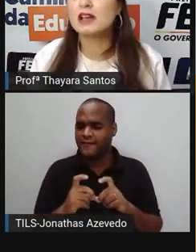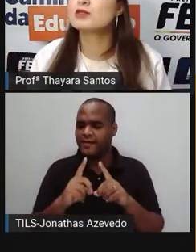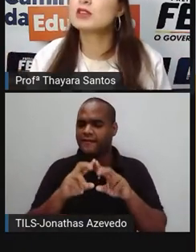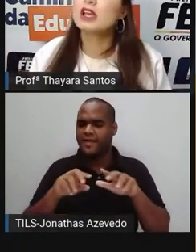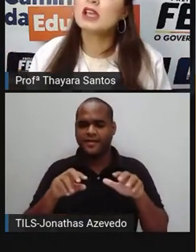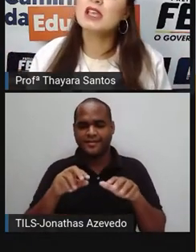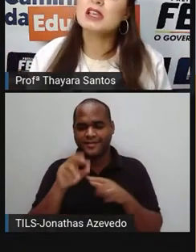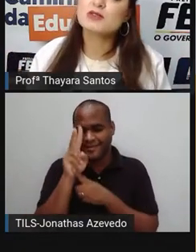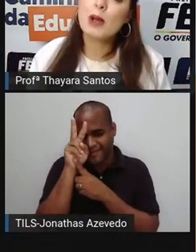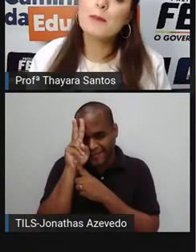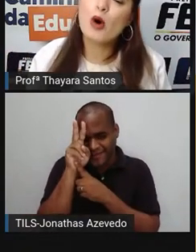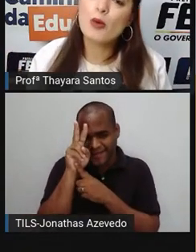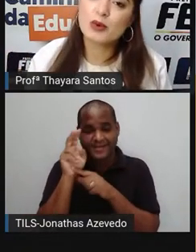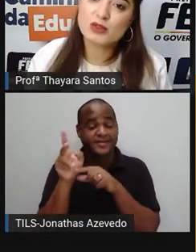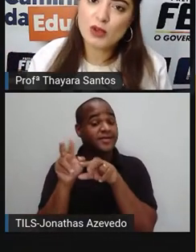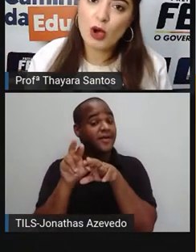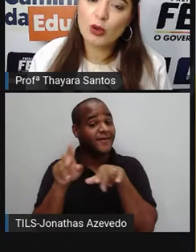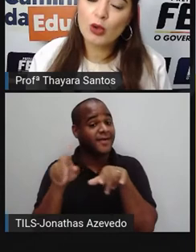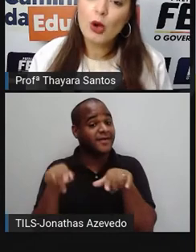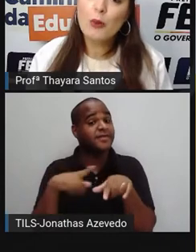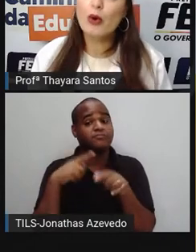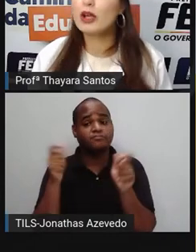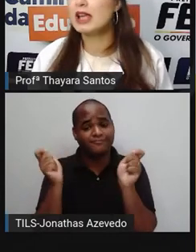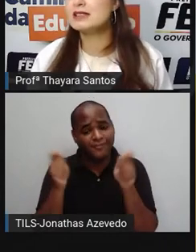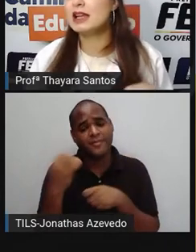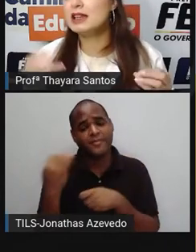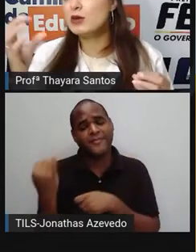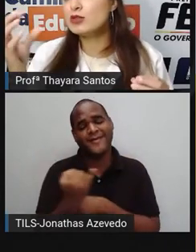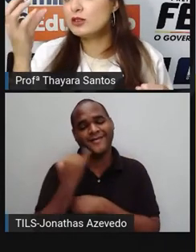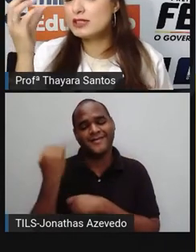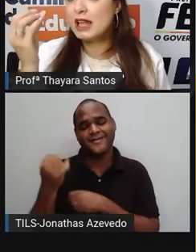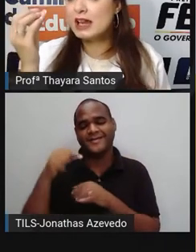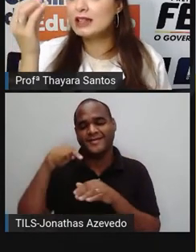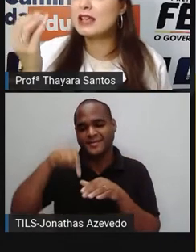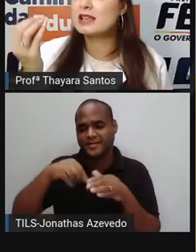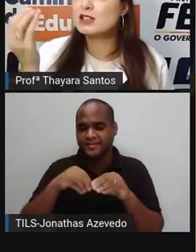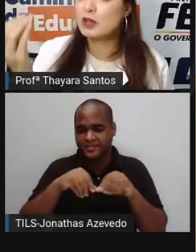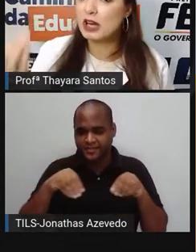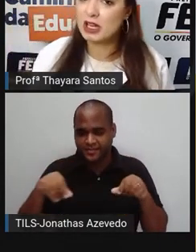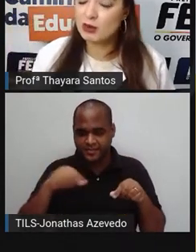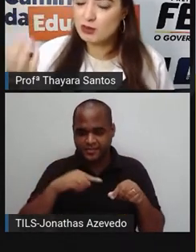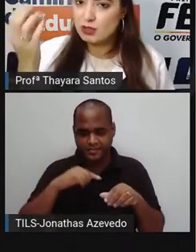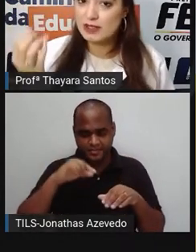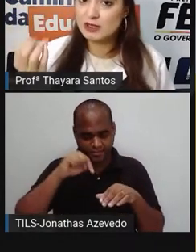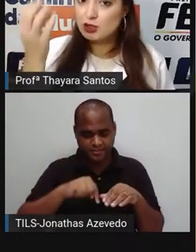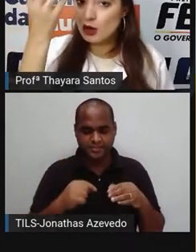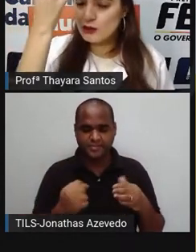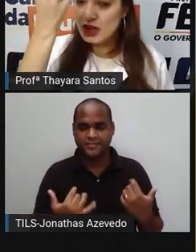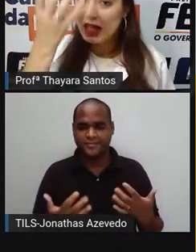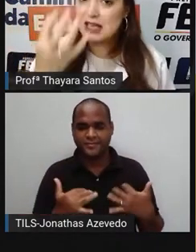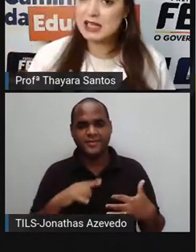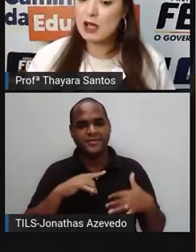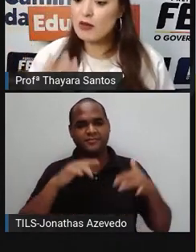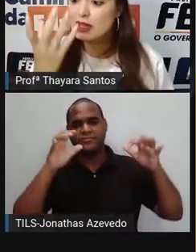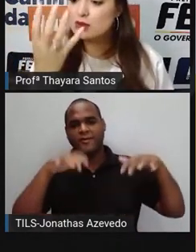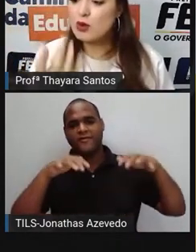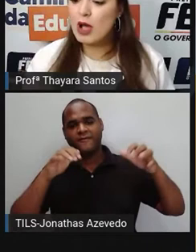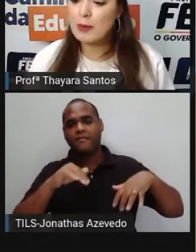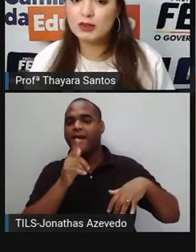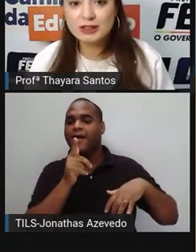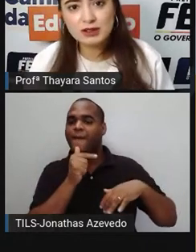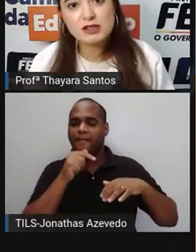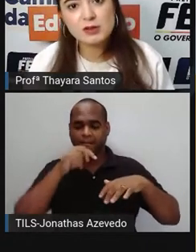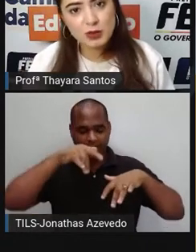alguns insetos e isso é bom para o solo porque se ele não se ele tem esse os buraquinhos toda vez que chove essa